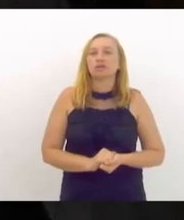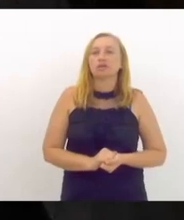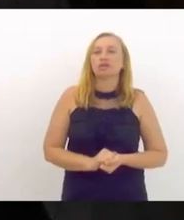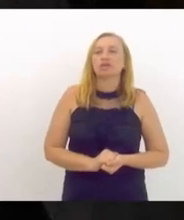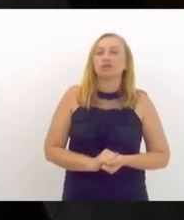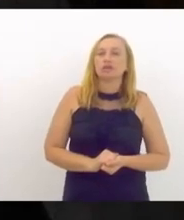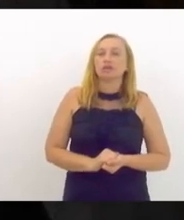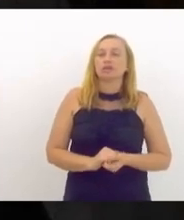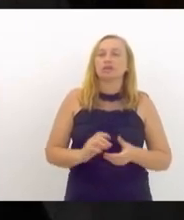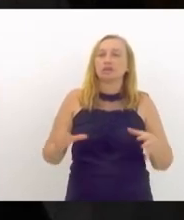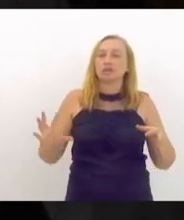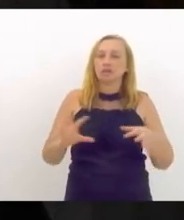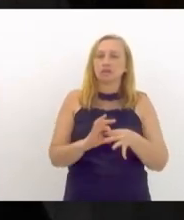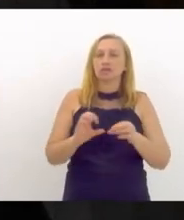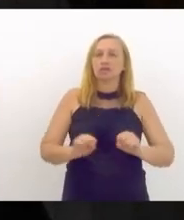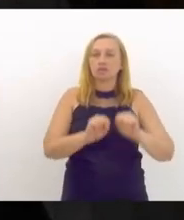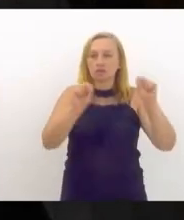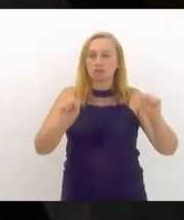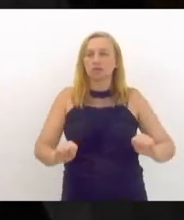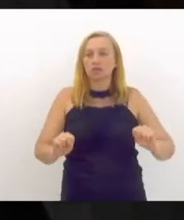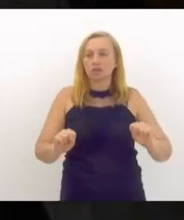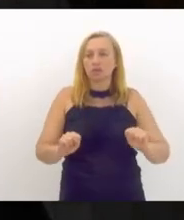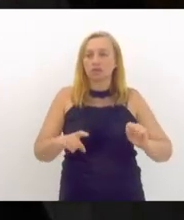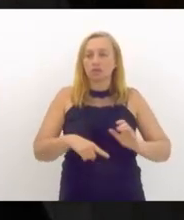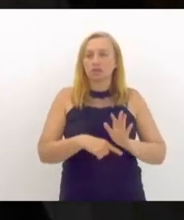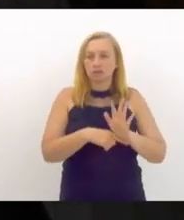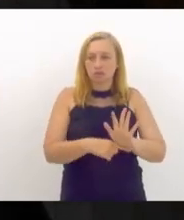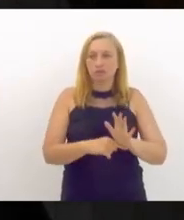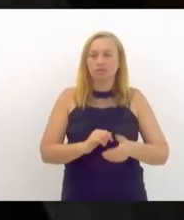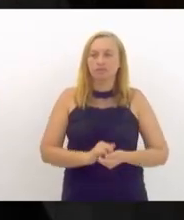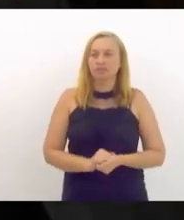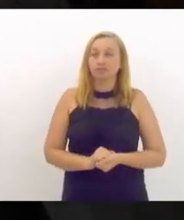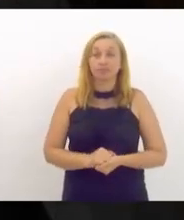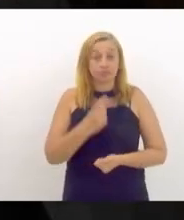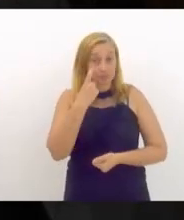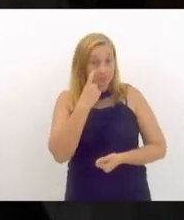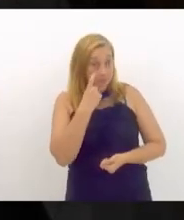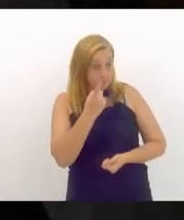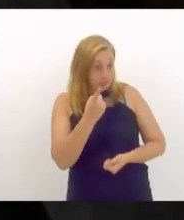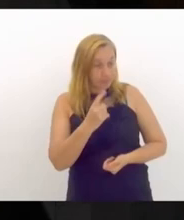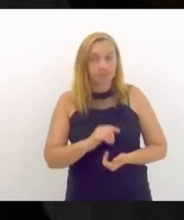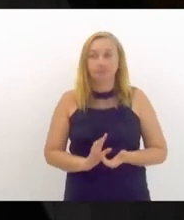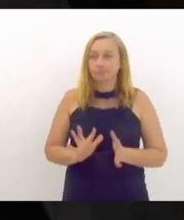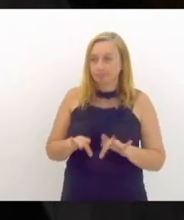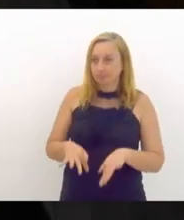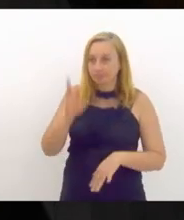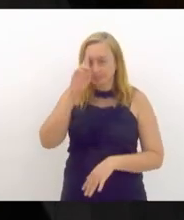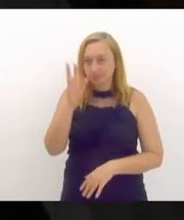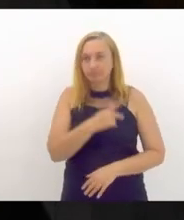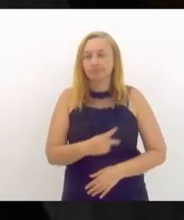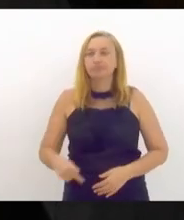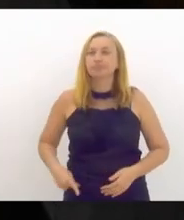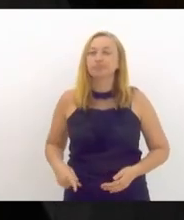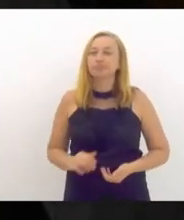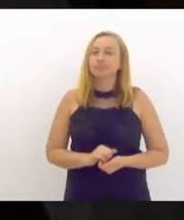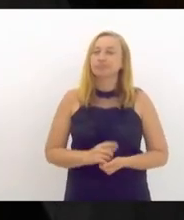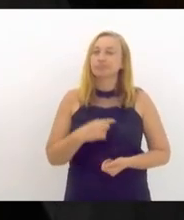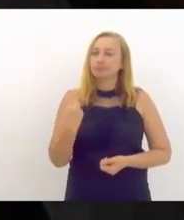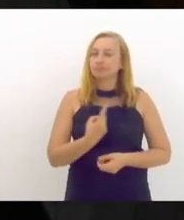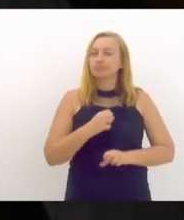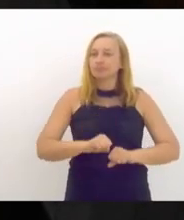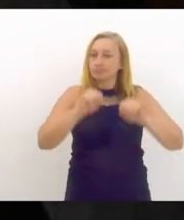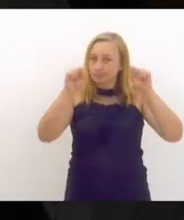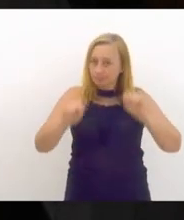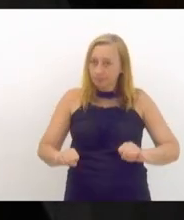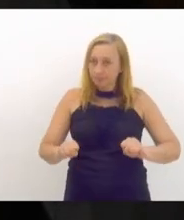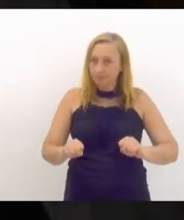enganjado no sistema de defesa civil. Olha só para terminar, senhor. O nosso sistema de